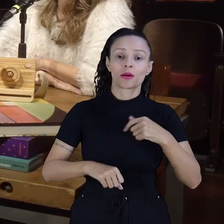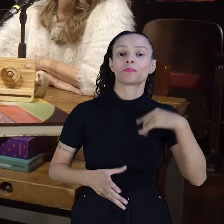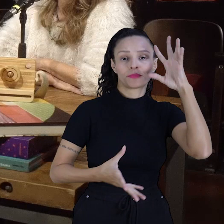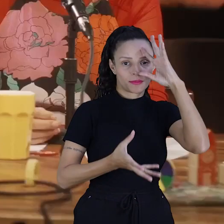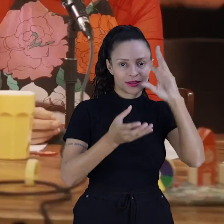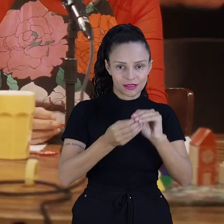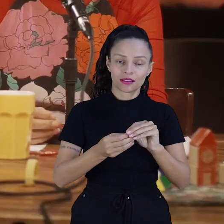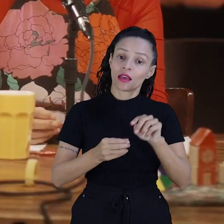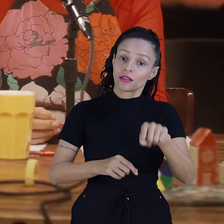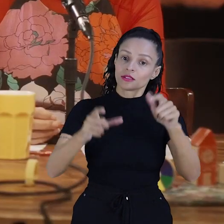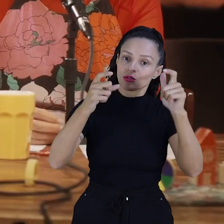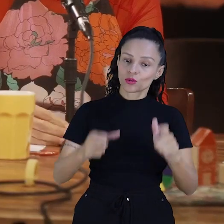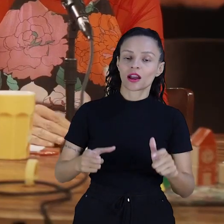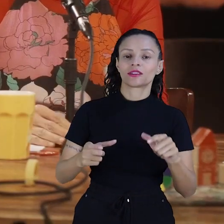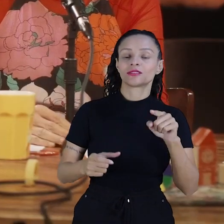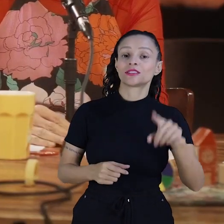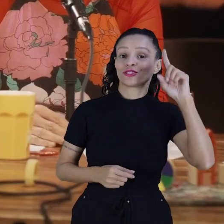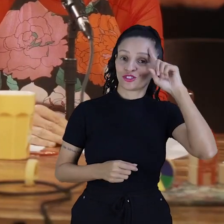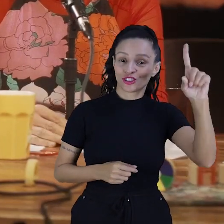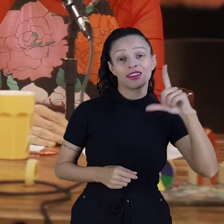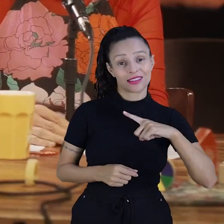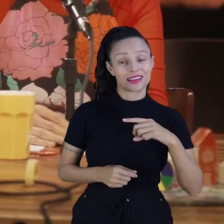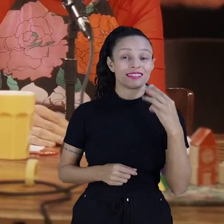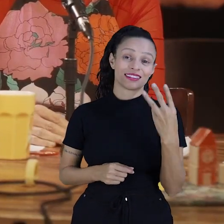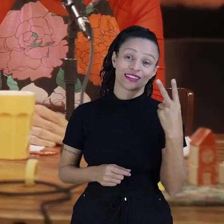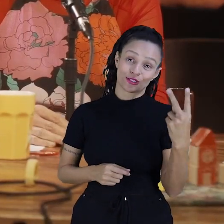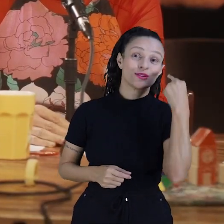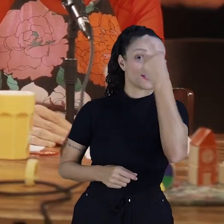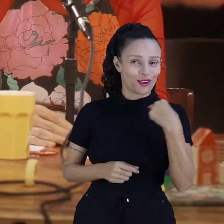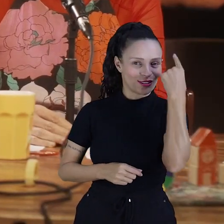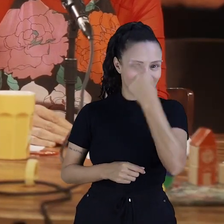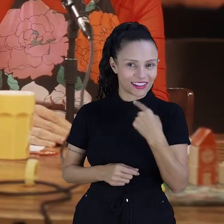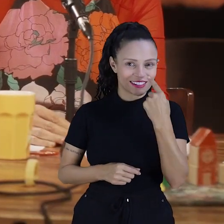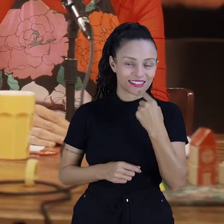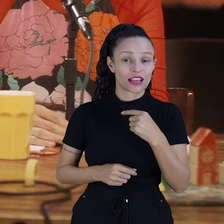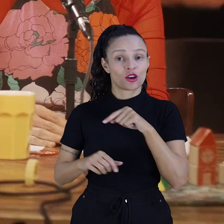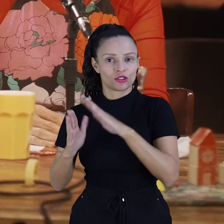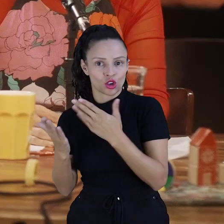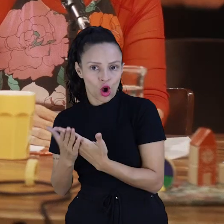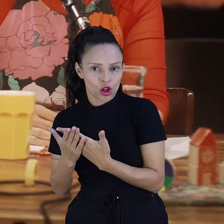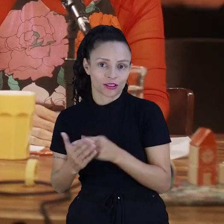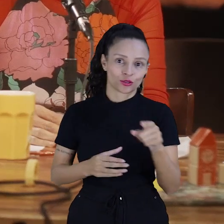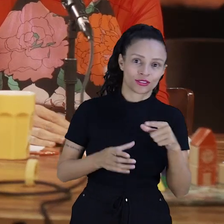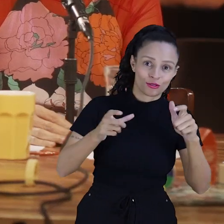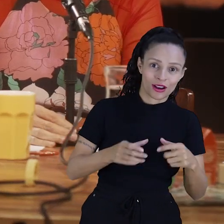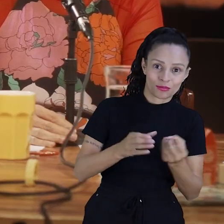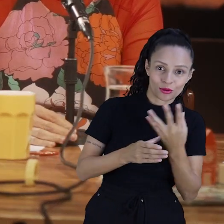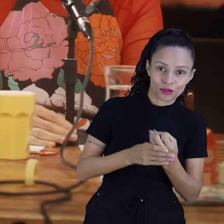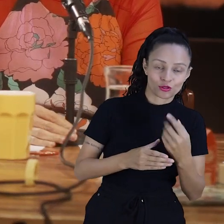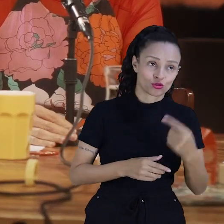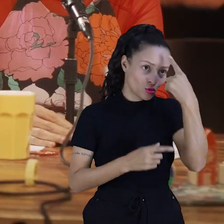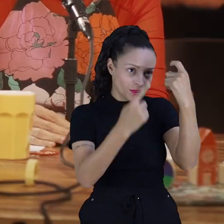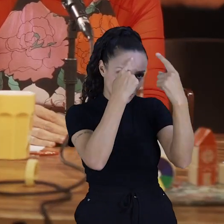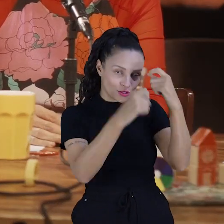meu tempo para me entender nesse lugar, nesse dia que tem 32 horas. Uma hora eu tô na escola, outra hora eu tô